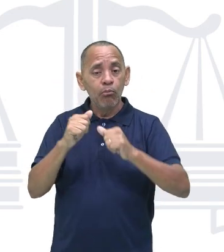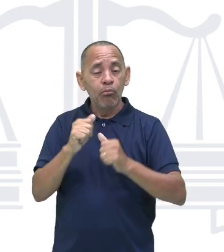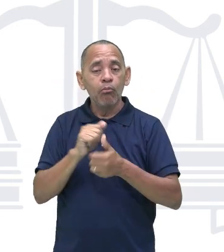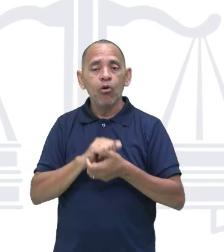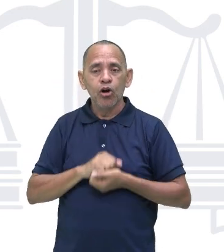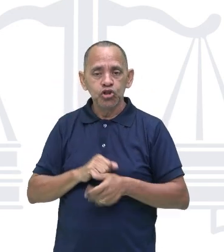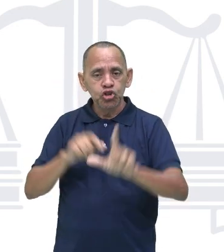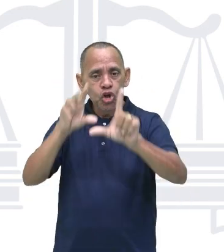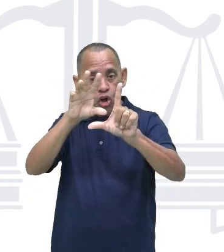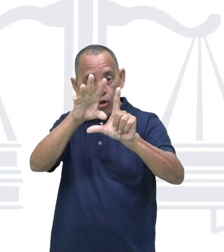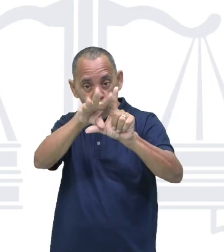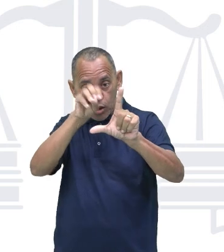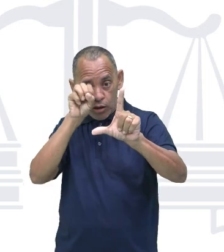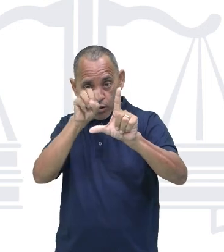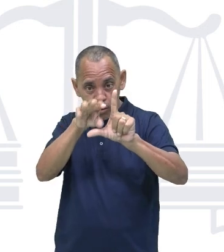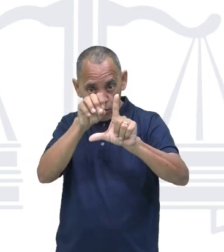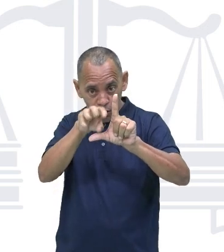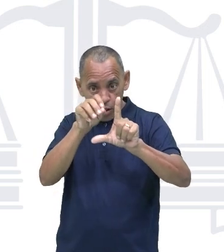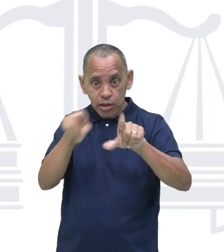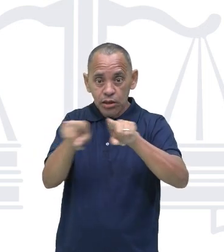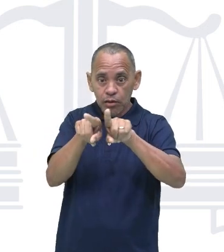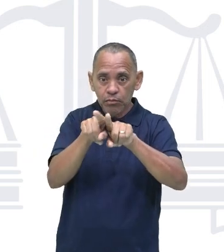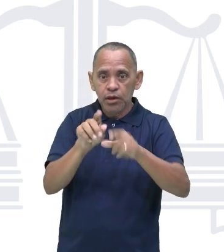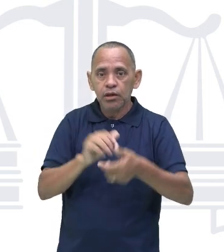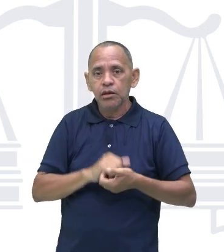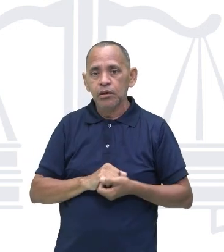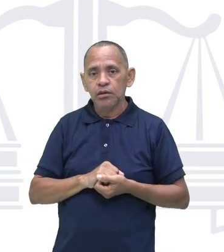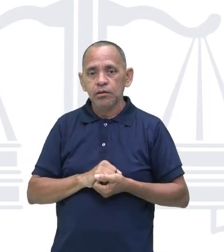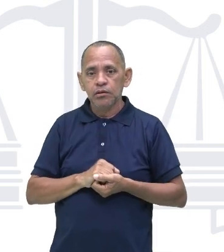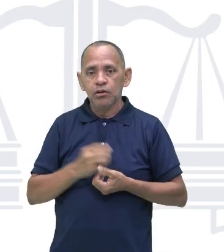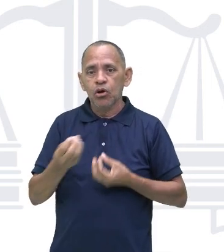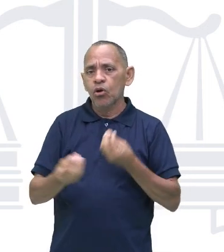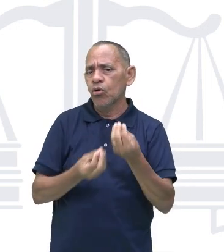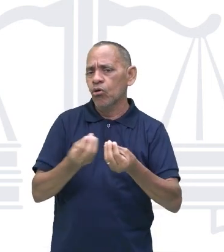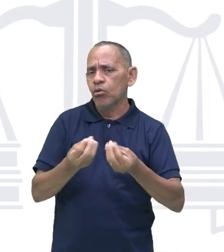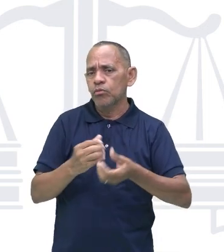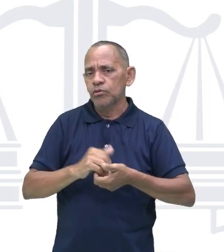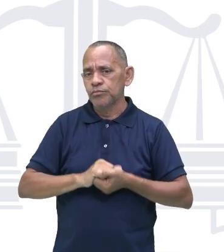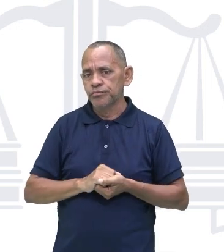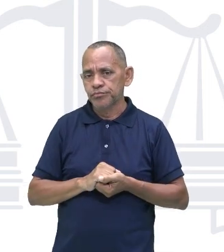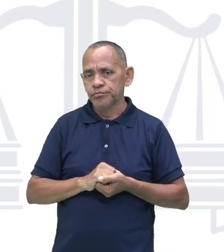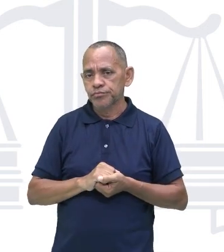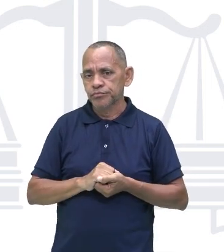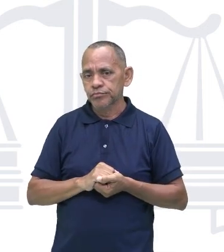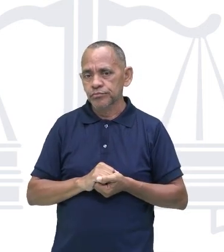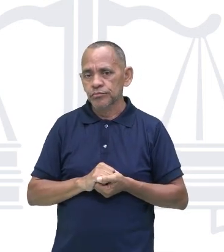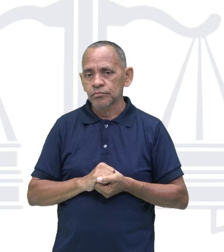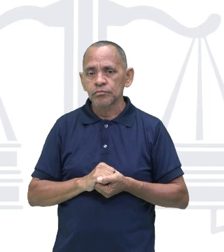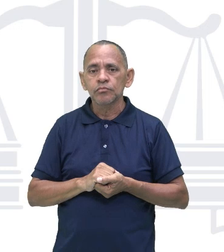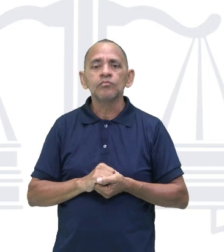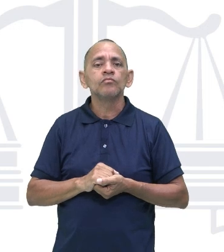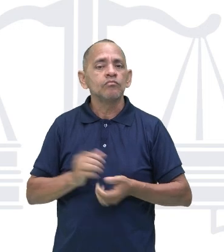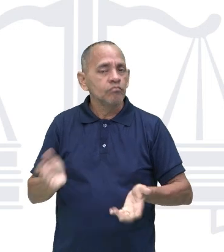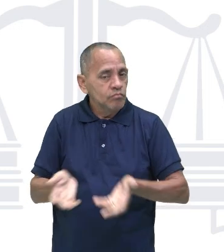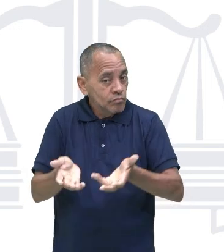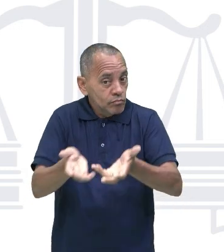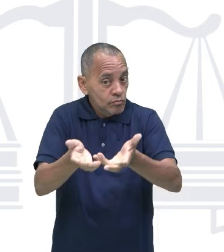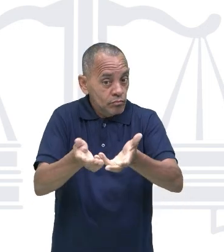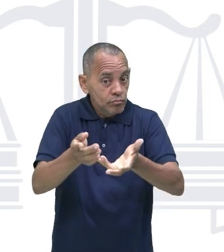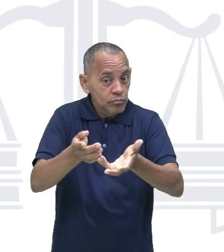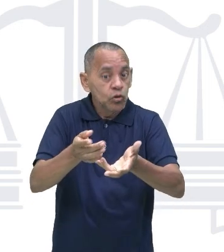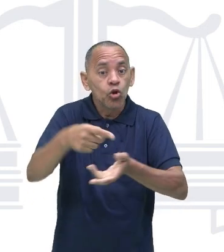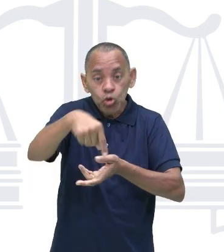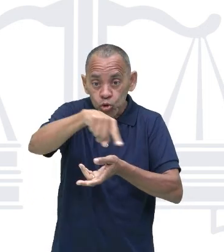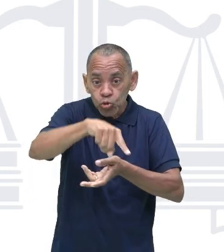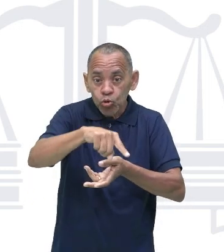poder encontrar todo o material relacionado à recomposição. E também motivamos aqui vocês, né, professora Kaellen,